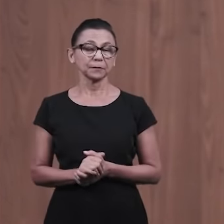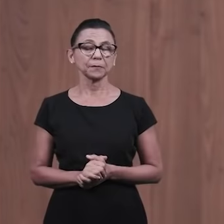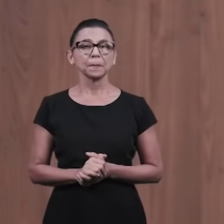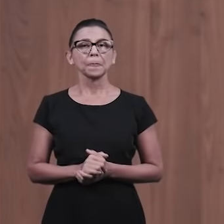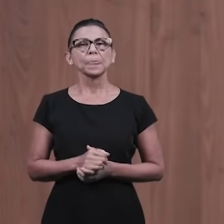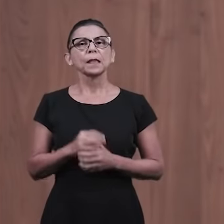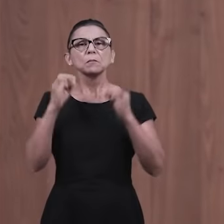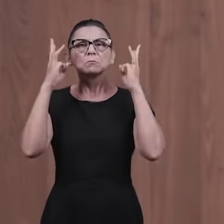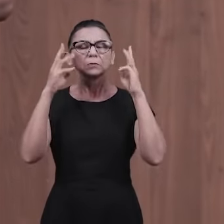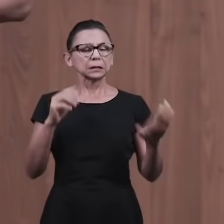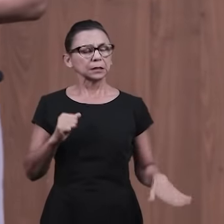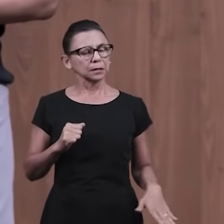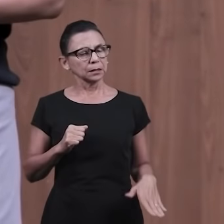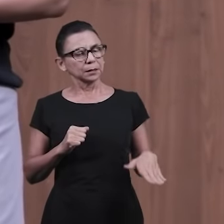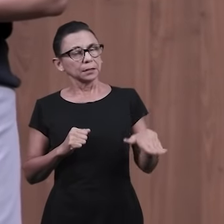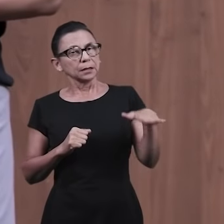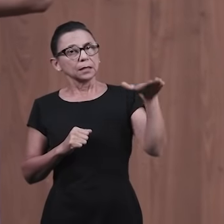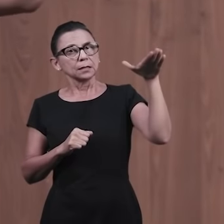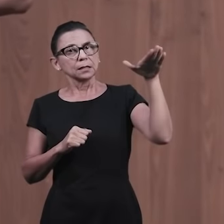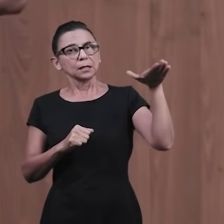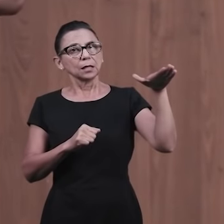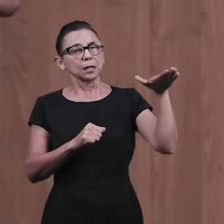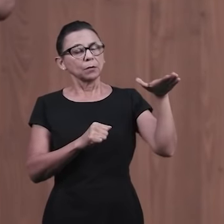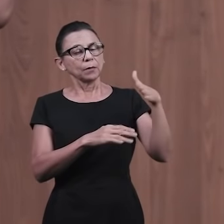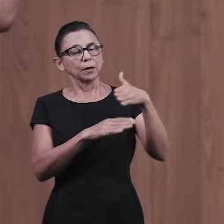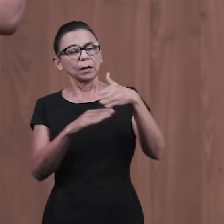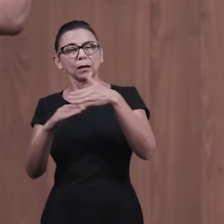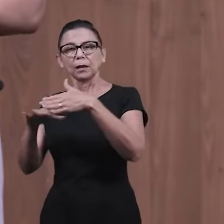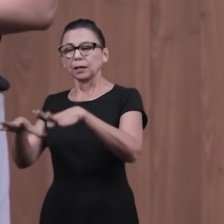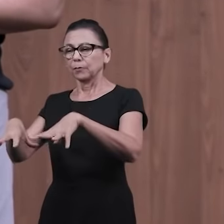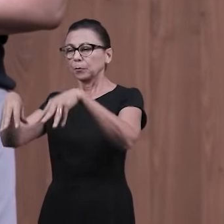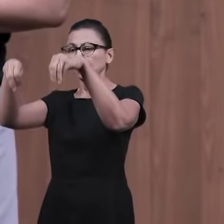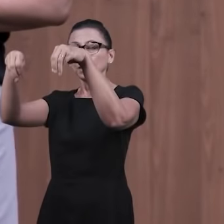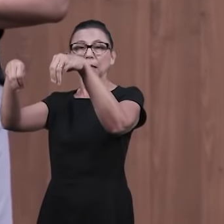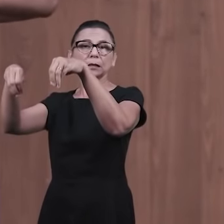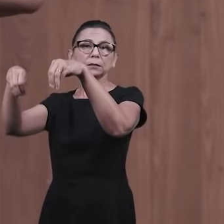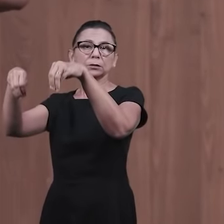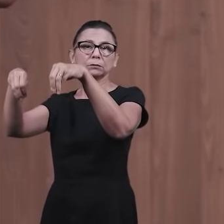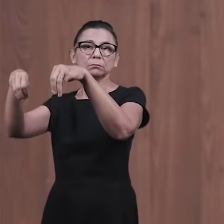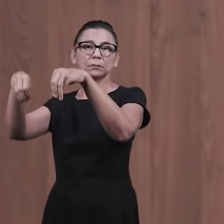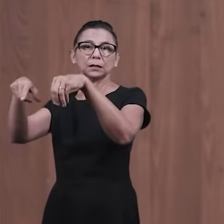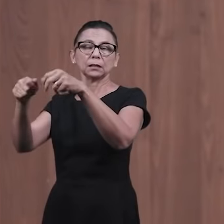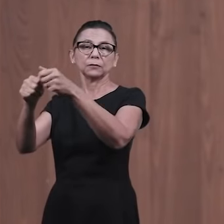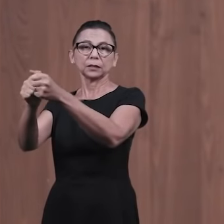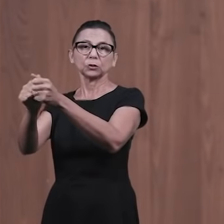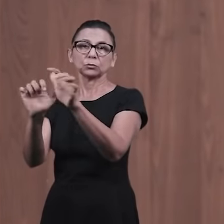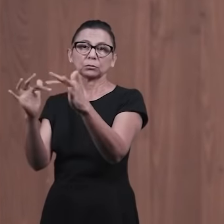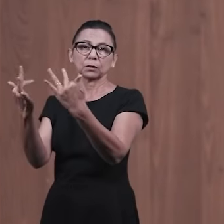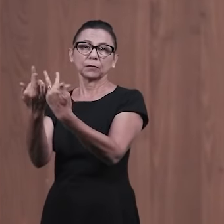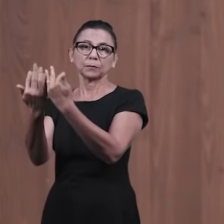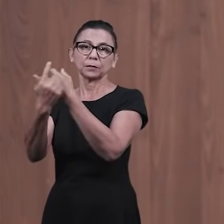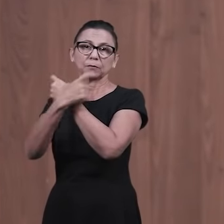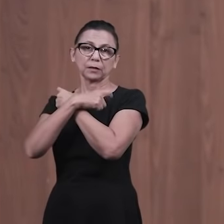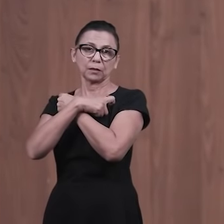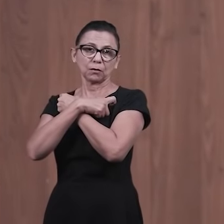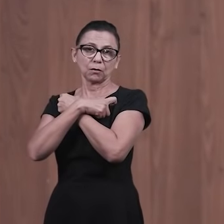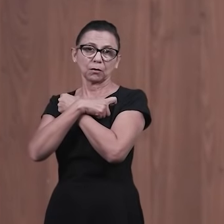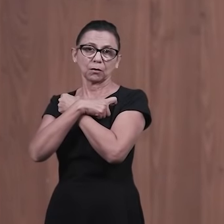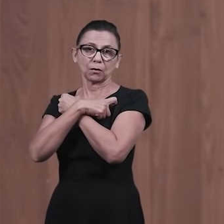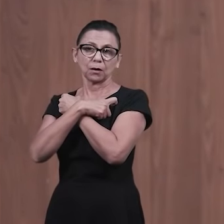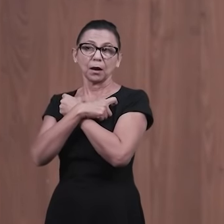começa a viver junto com o faraó e sua família. Mas quando Moisés fica adulto, ele toma uma decisão.